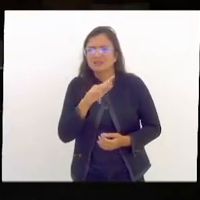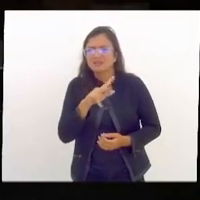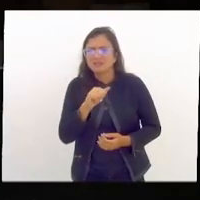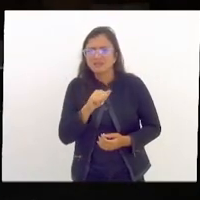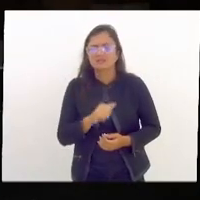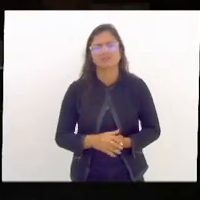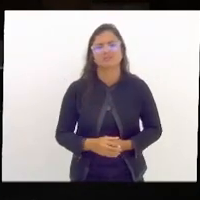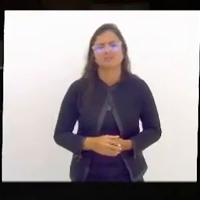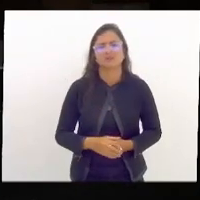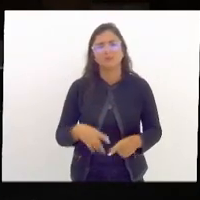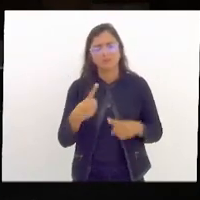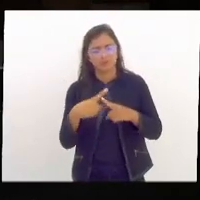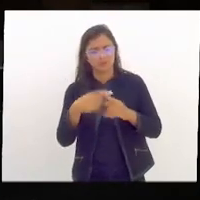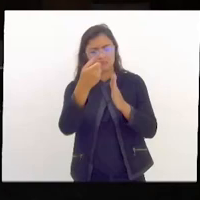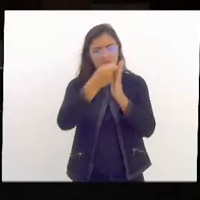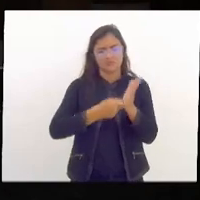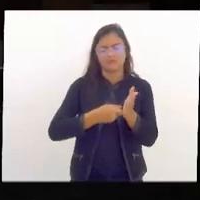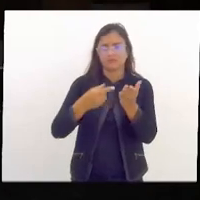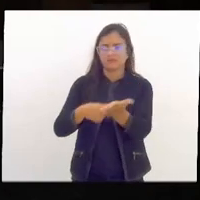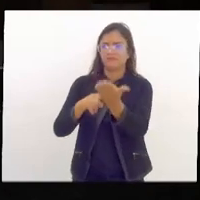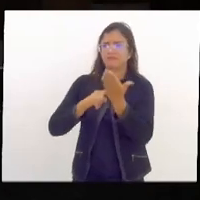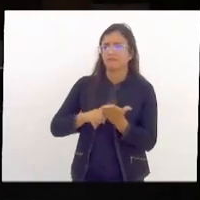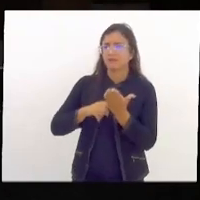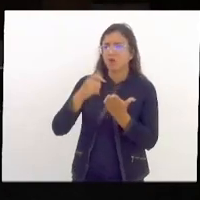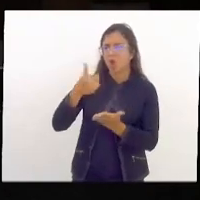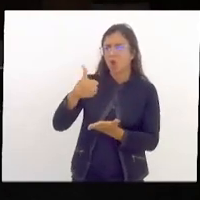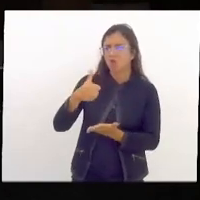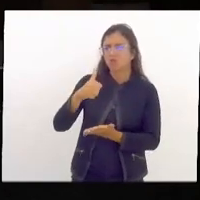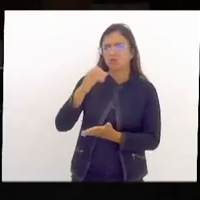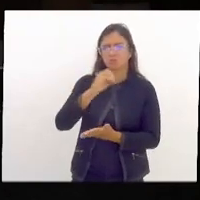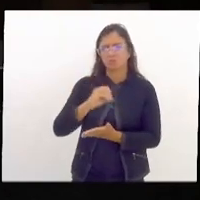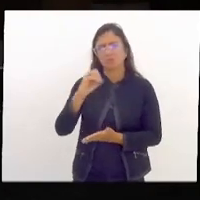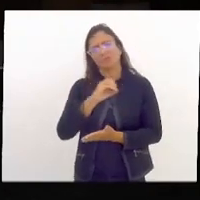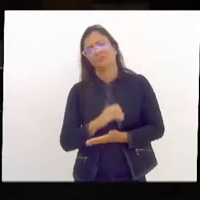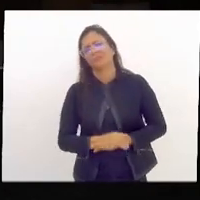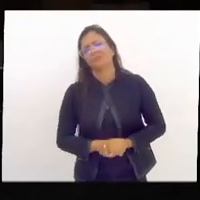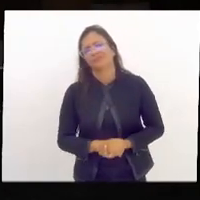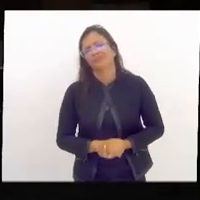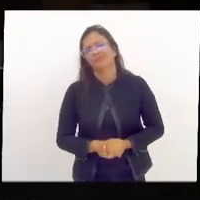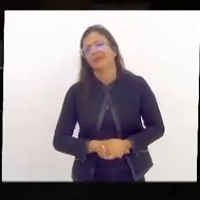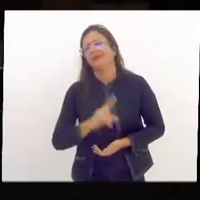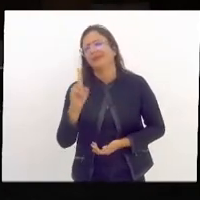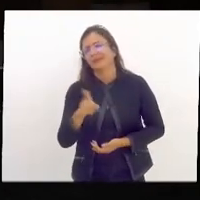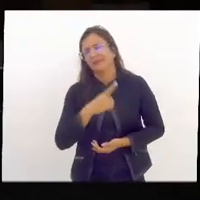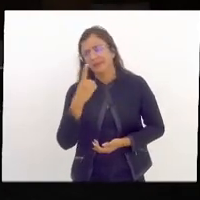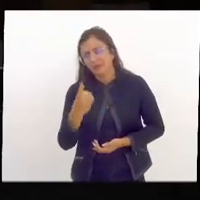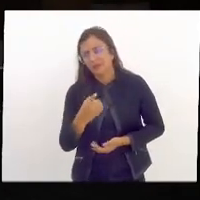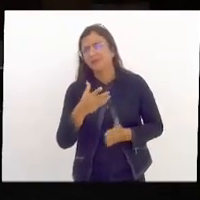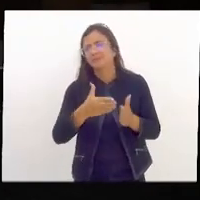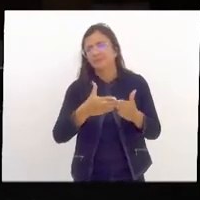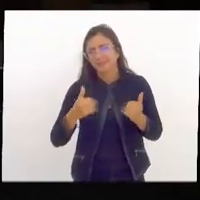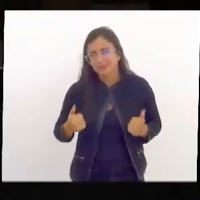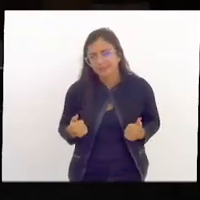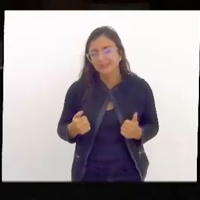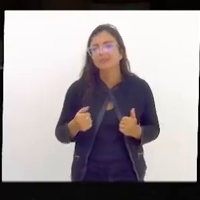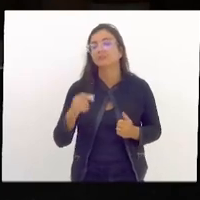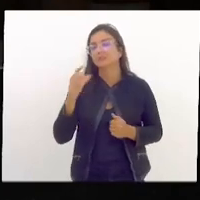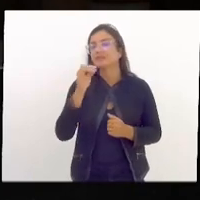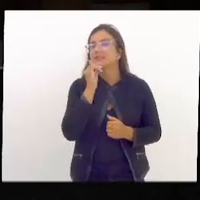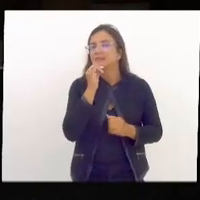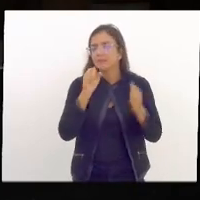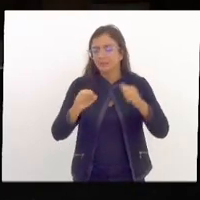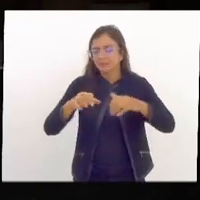considerando o recebimento do ofício em apenas no dia 11 de outubro. Quer dizer, nós já tínhamos feito a solicitação no dia da audiência